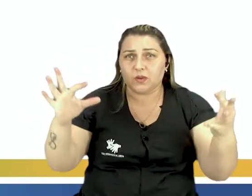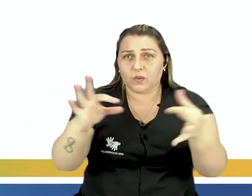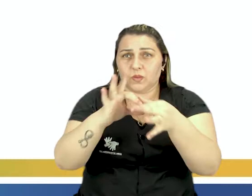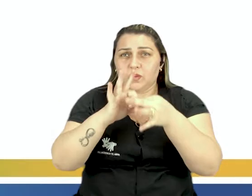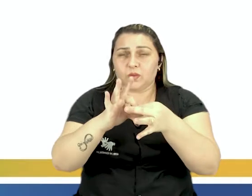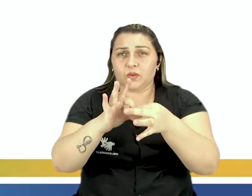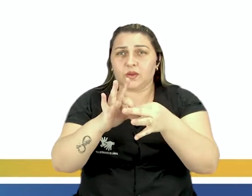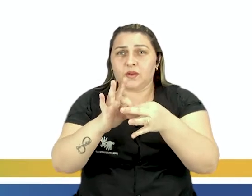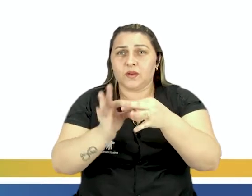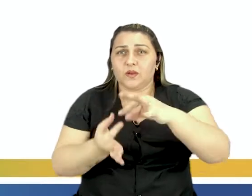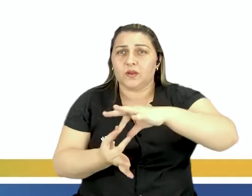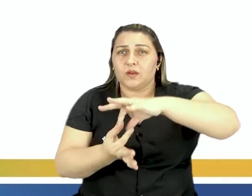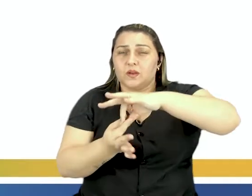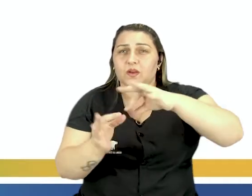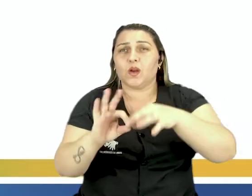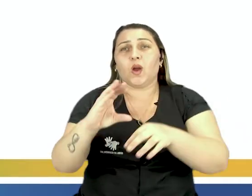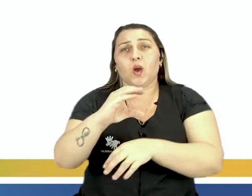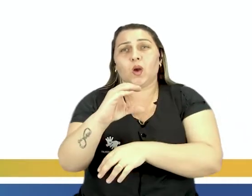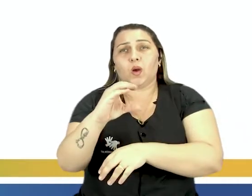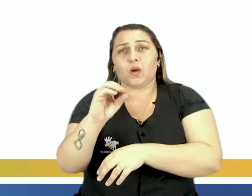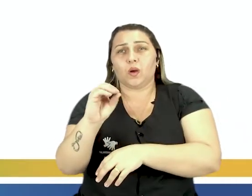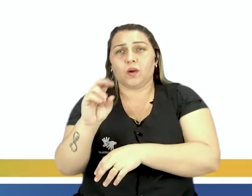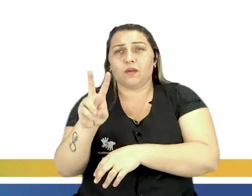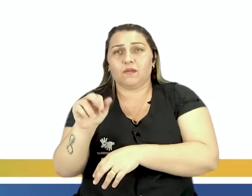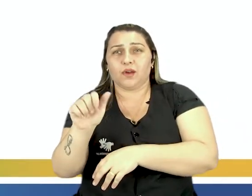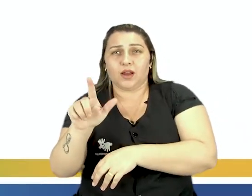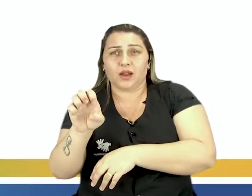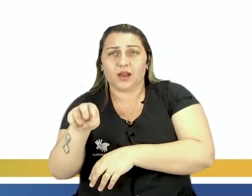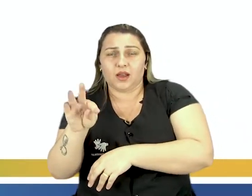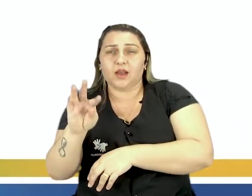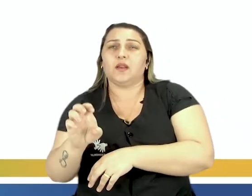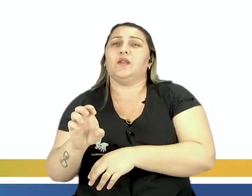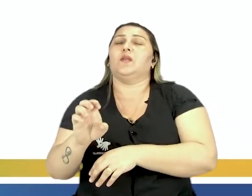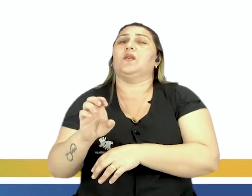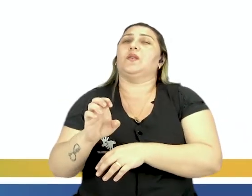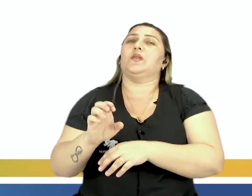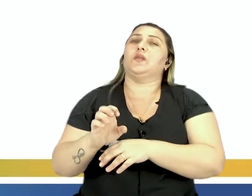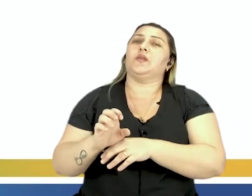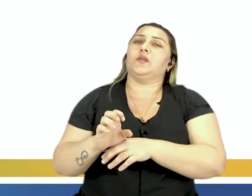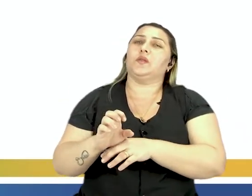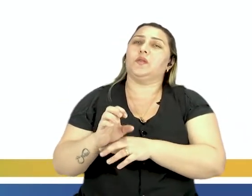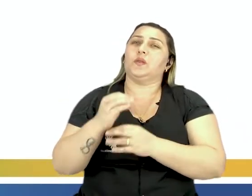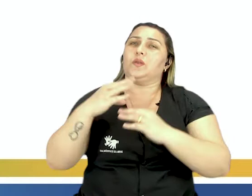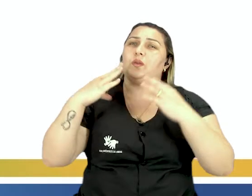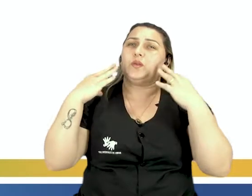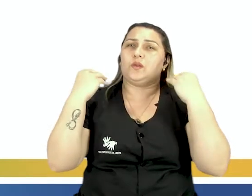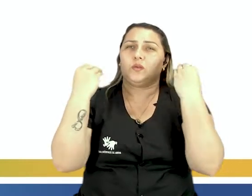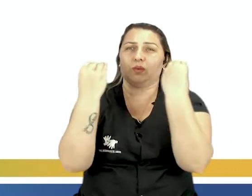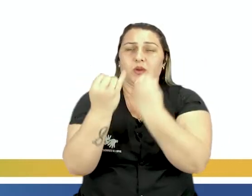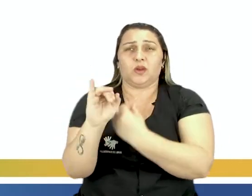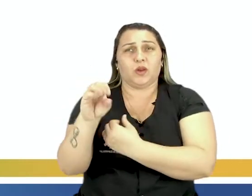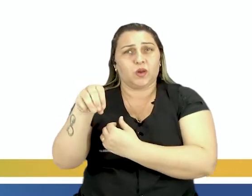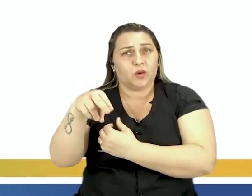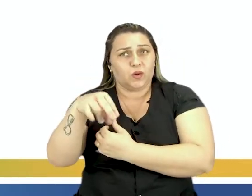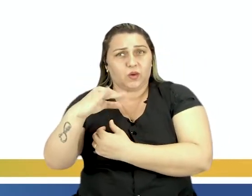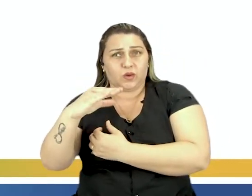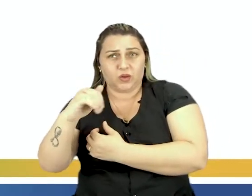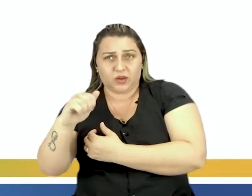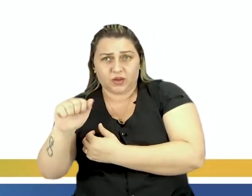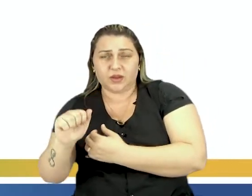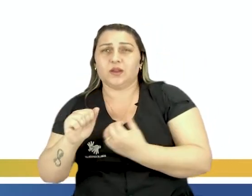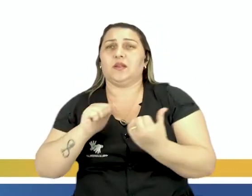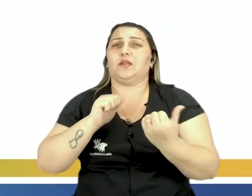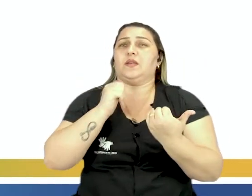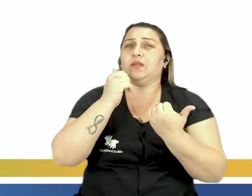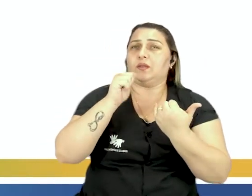unidos através da ligação covalente. Se for substâncias iônicas, os elementos químicos são unidos através da ligação